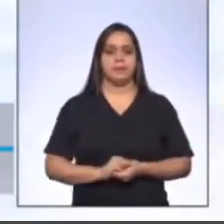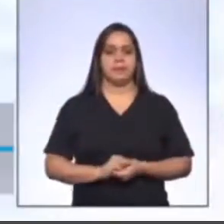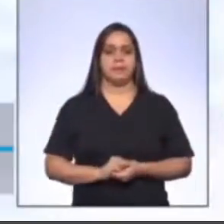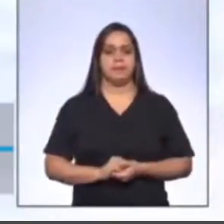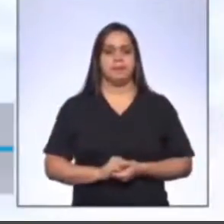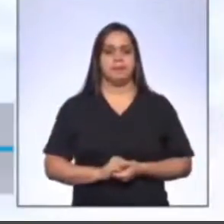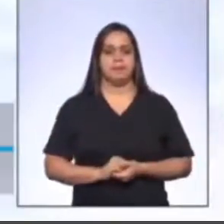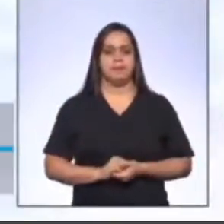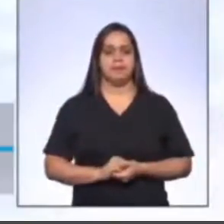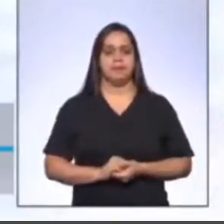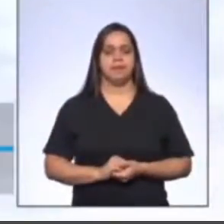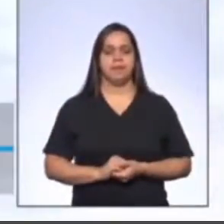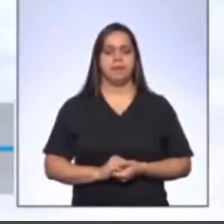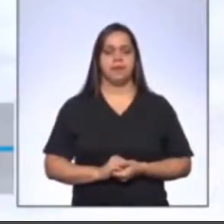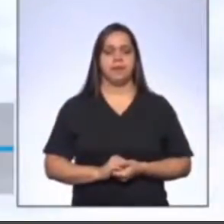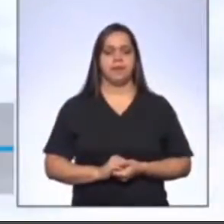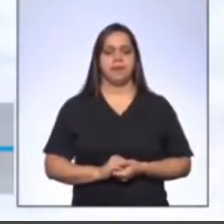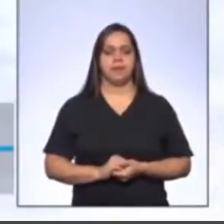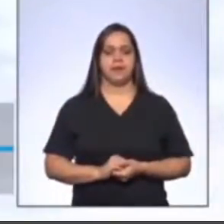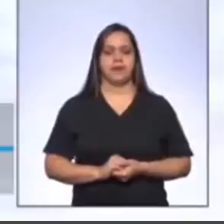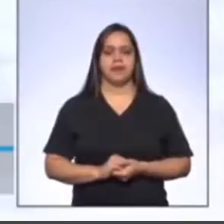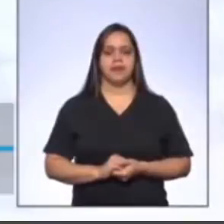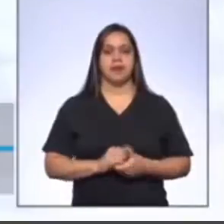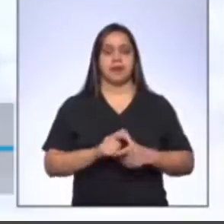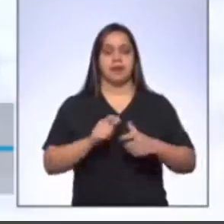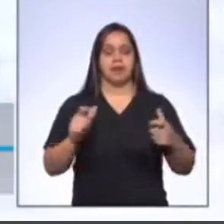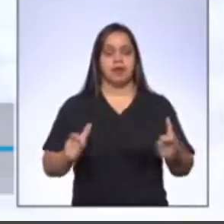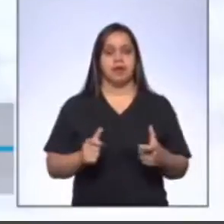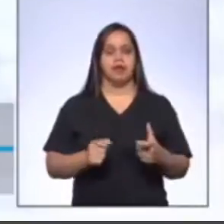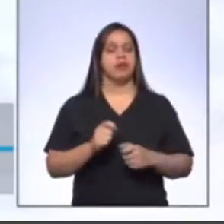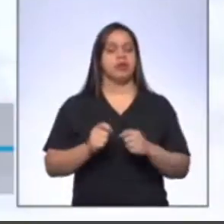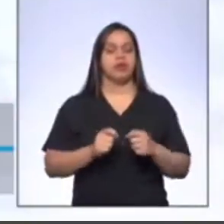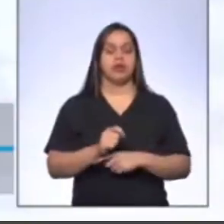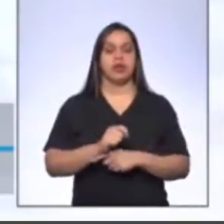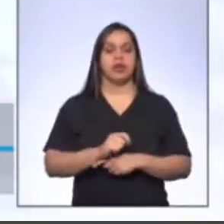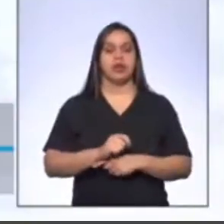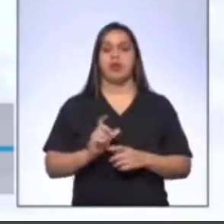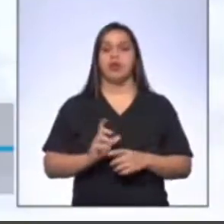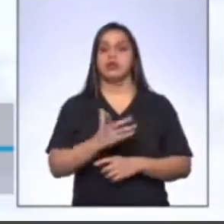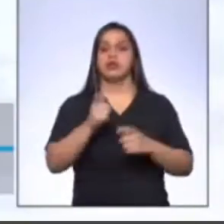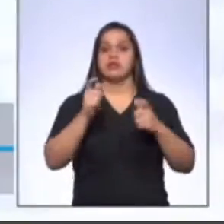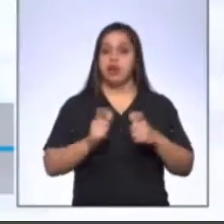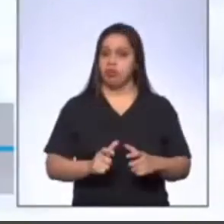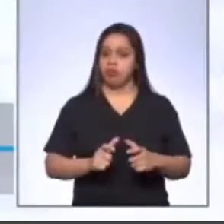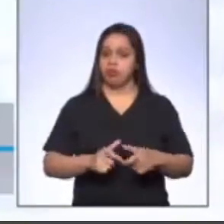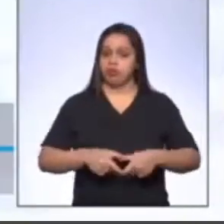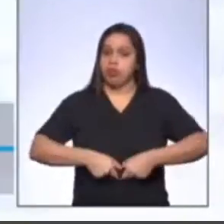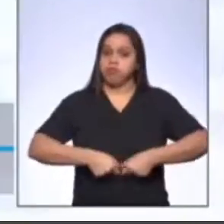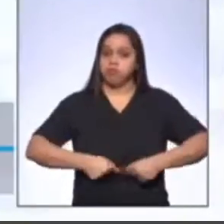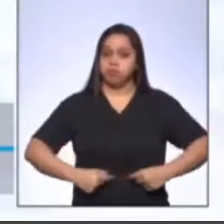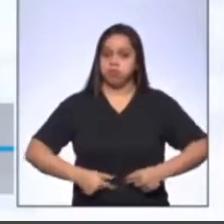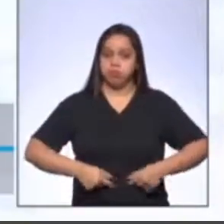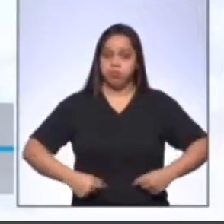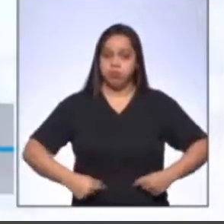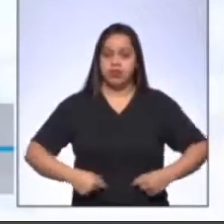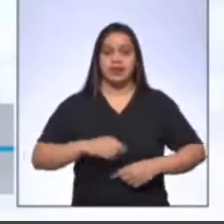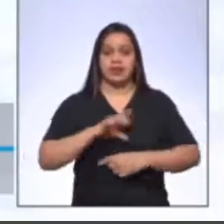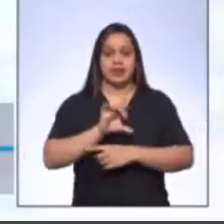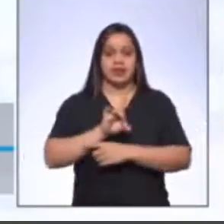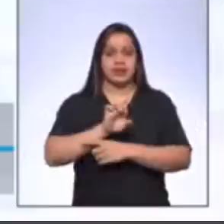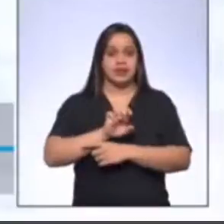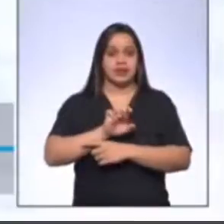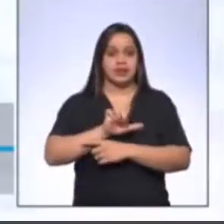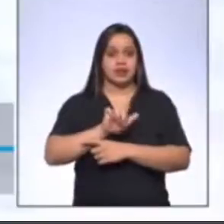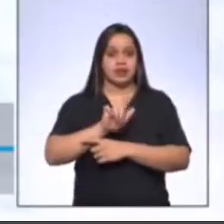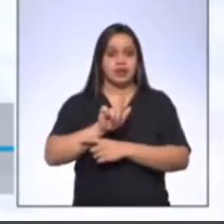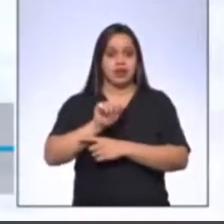quantidade de absorção de nutrientes acontece no intestino delgado só para você aprender quem não